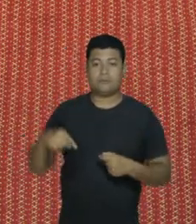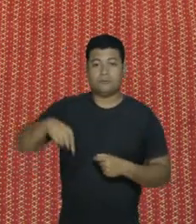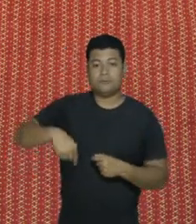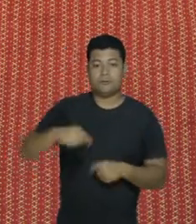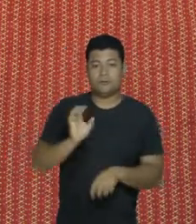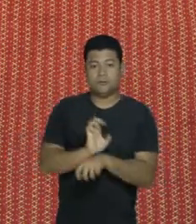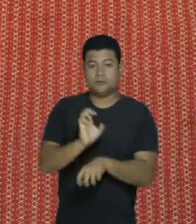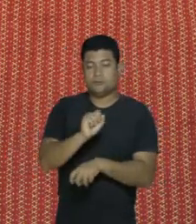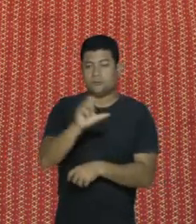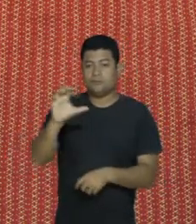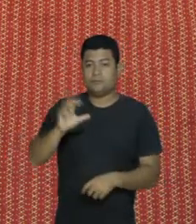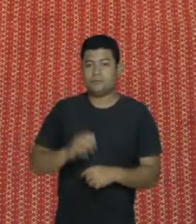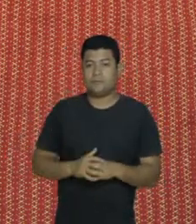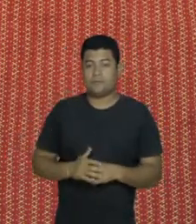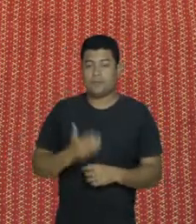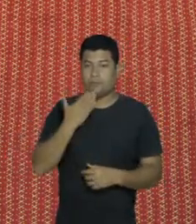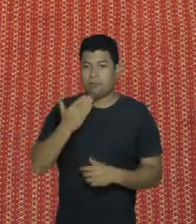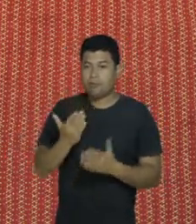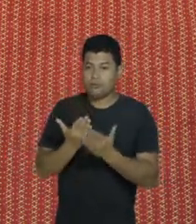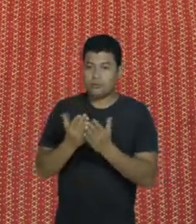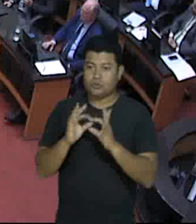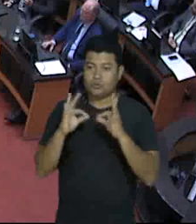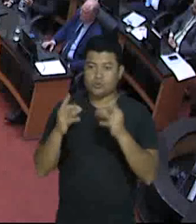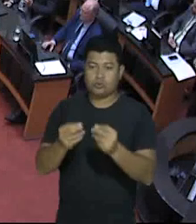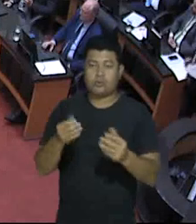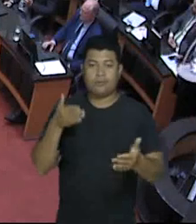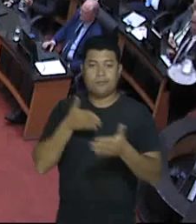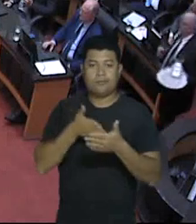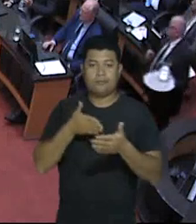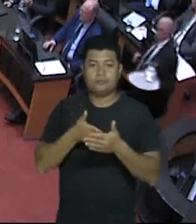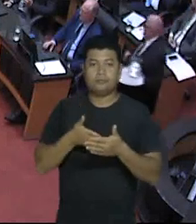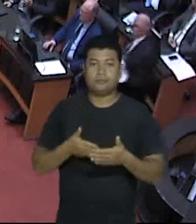seja mantido o veto.